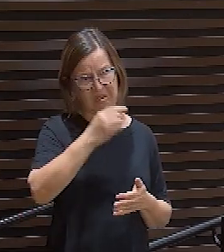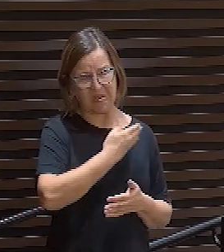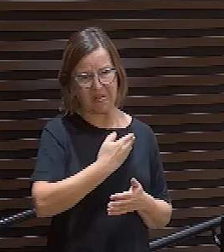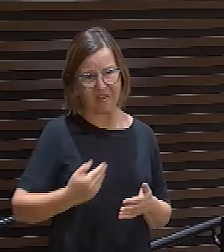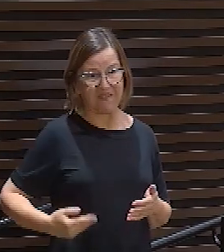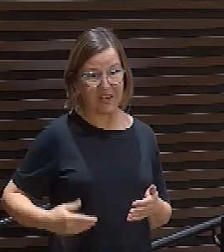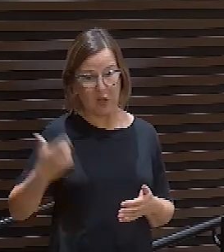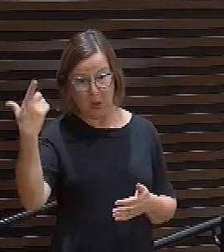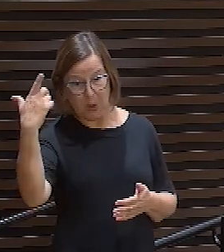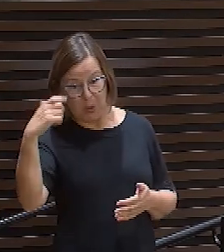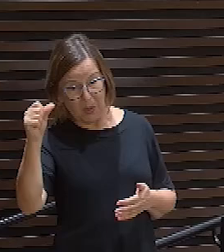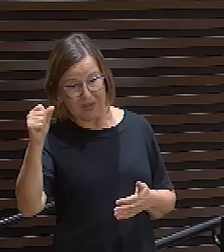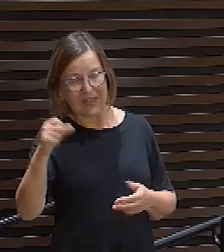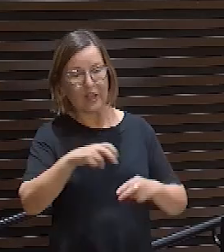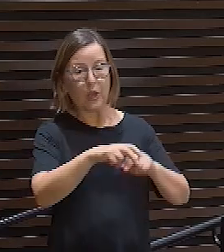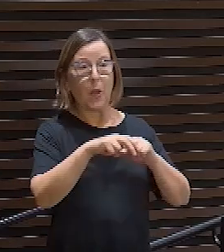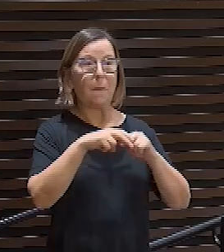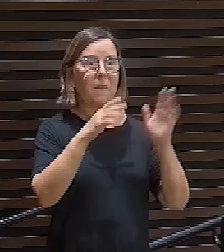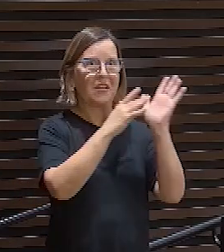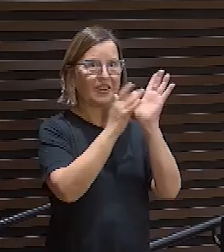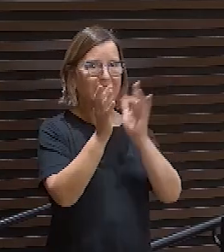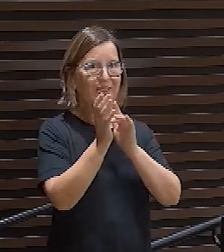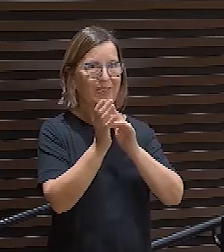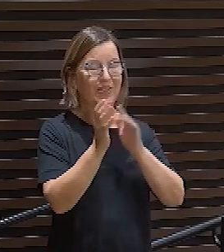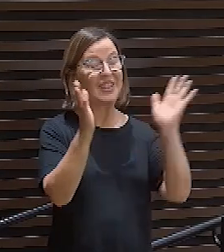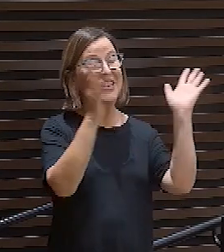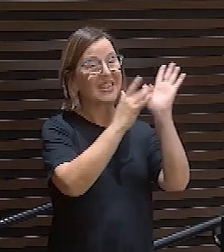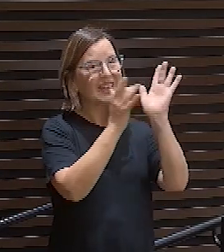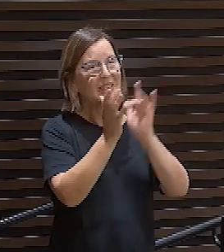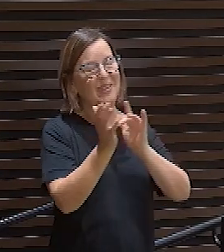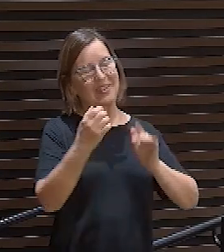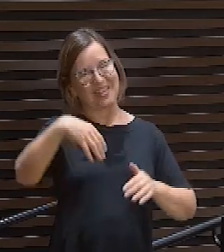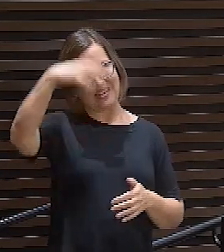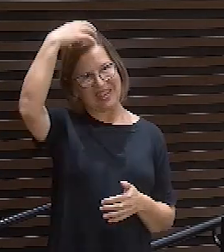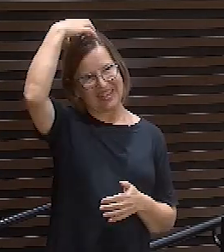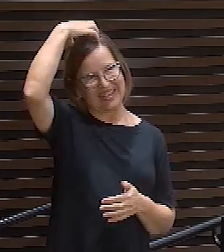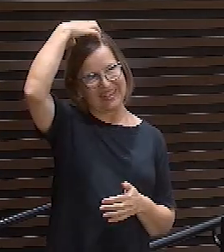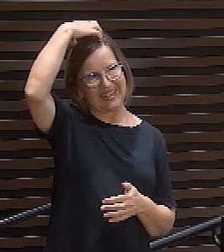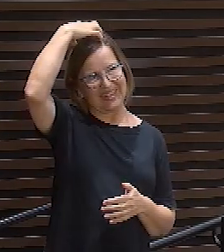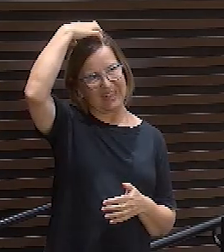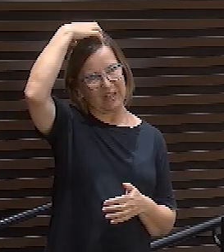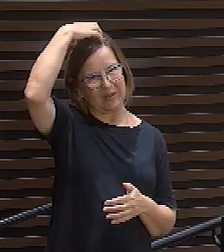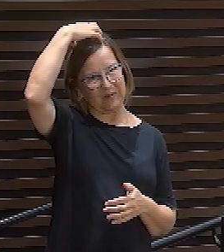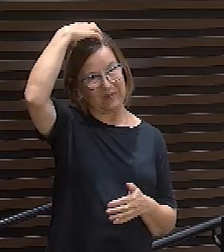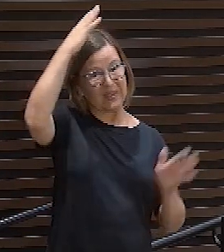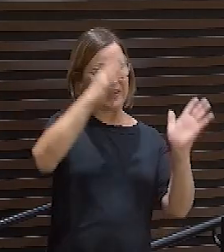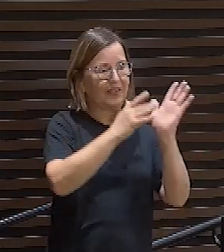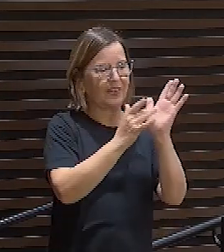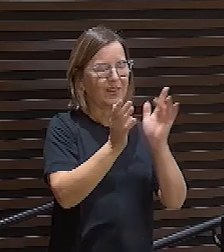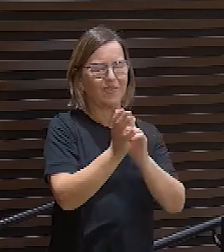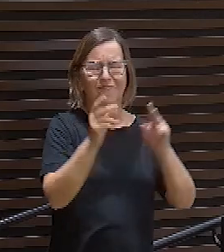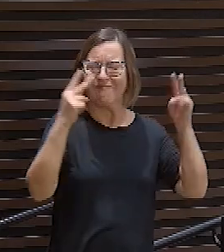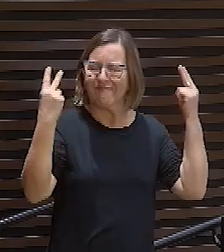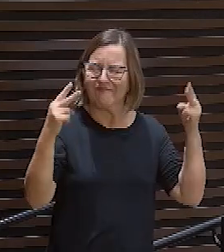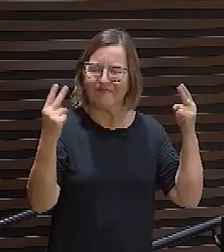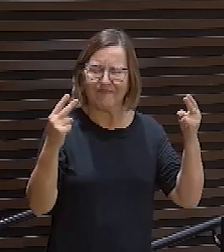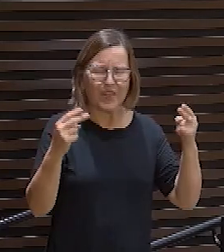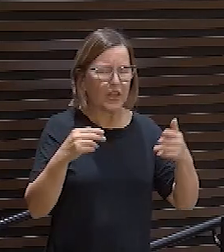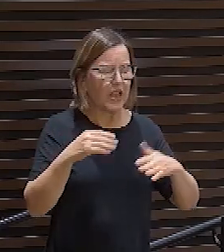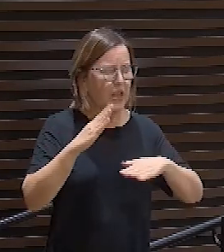por ele. Ele é o rei. Ele é o rei. Ele vai triunfar sobre todos os seus